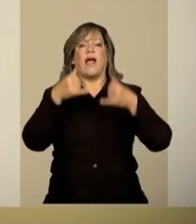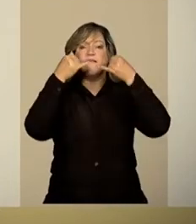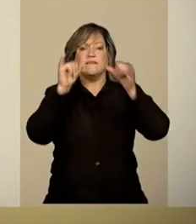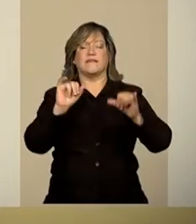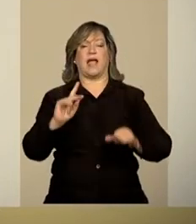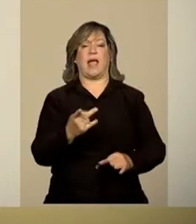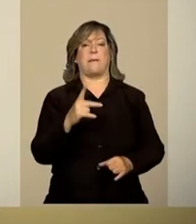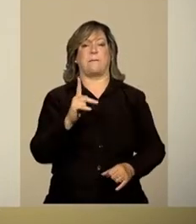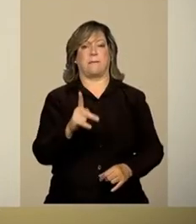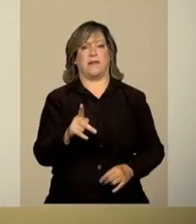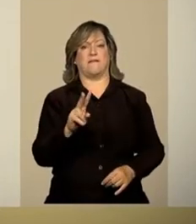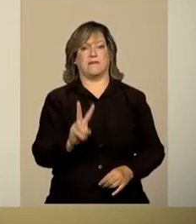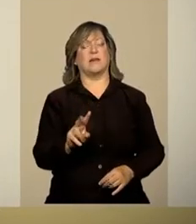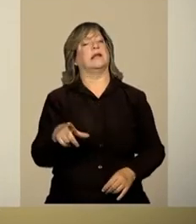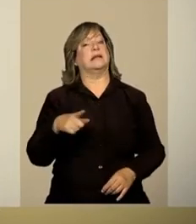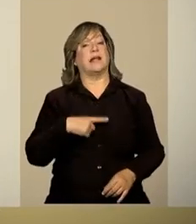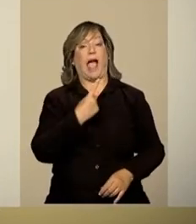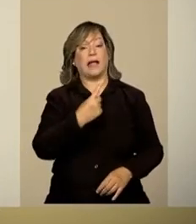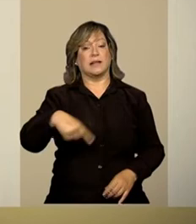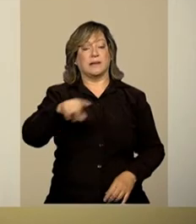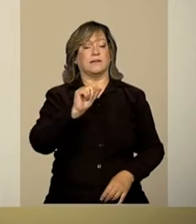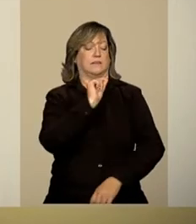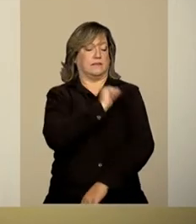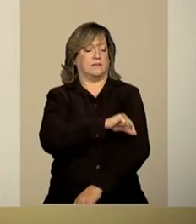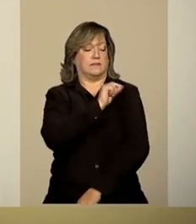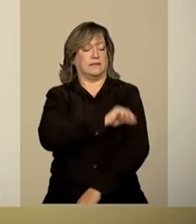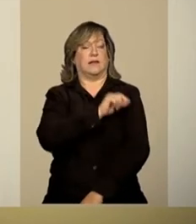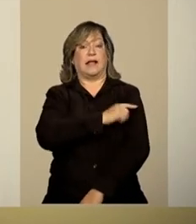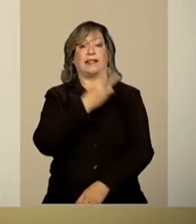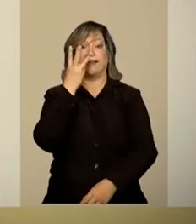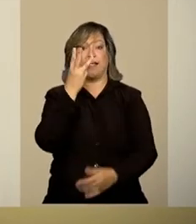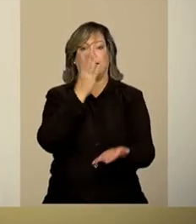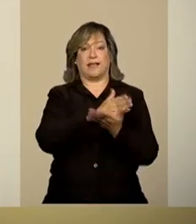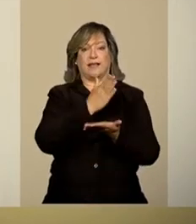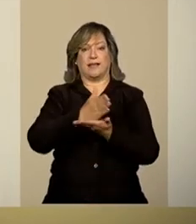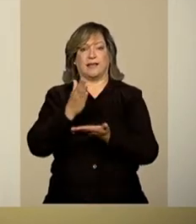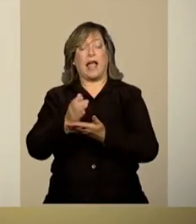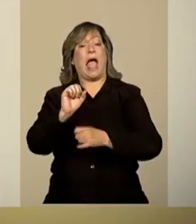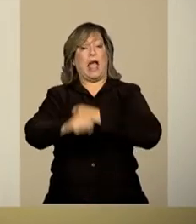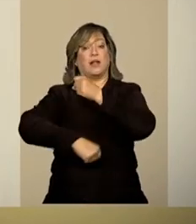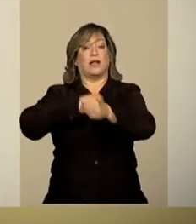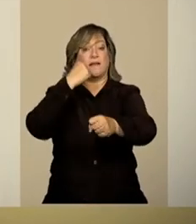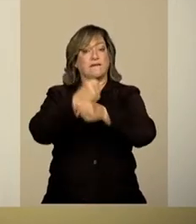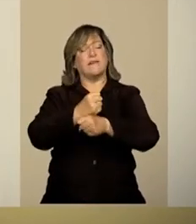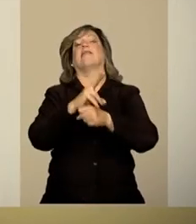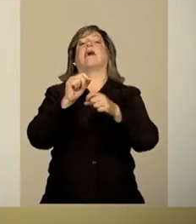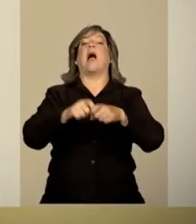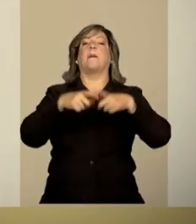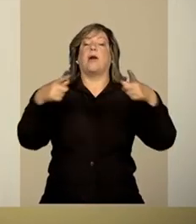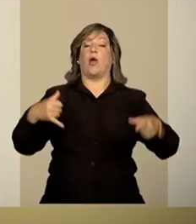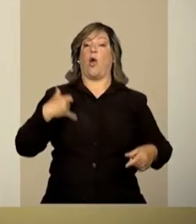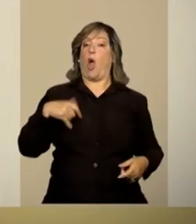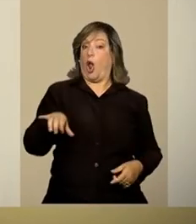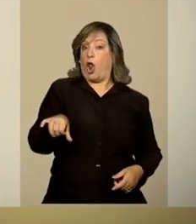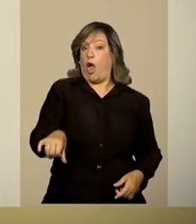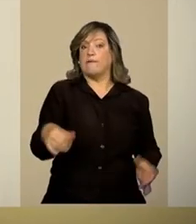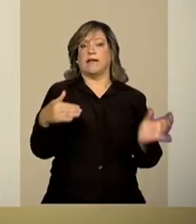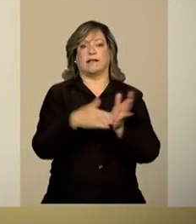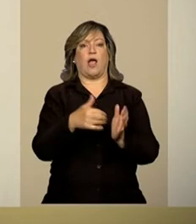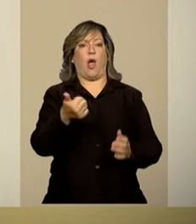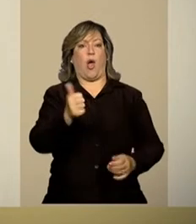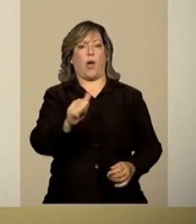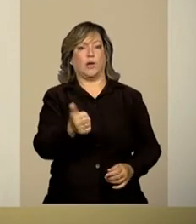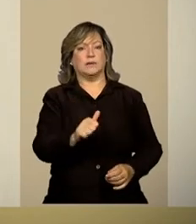vai receber três doses de vacina no ano que vem nós vamos expandir a vacinação para as meninas de 9 a 11 anos